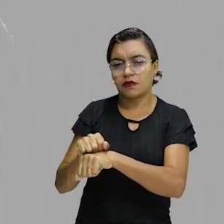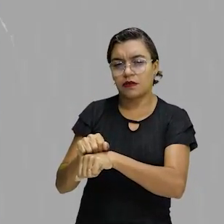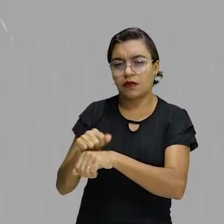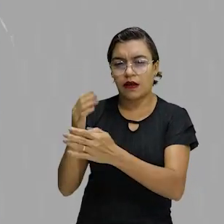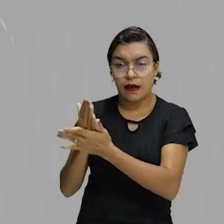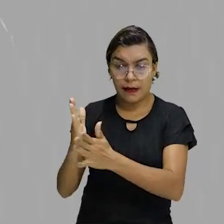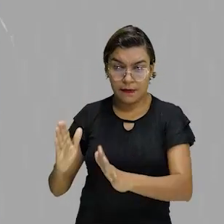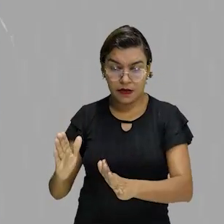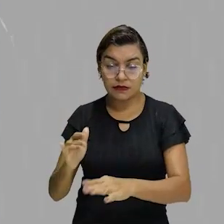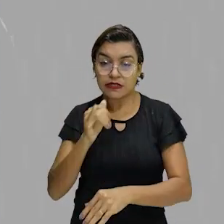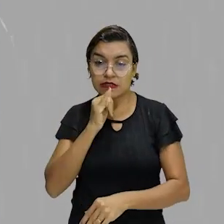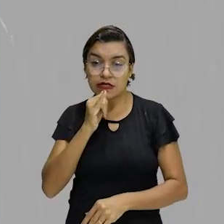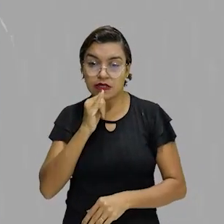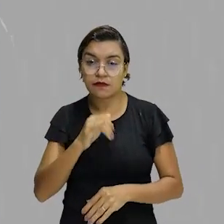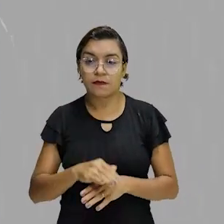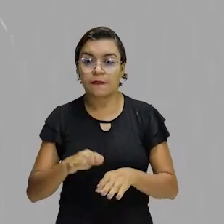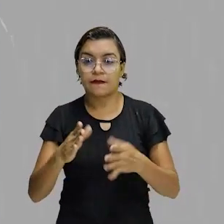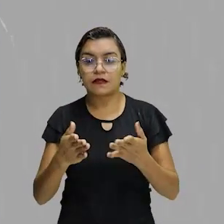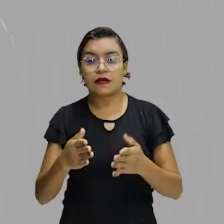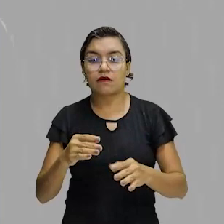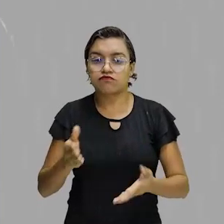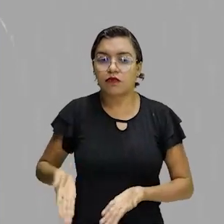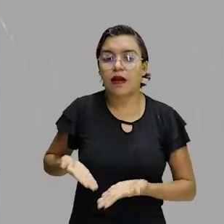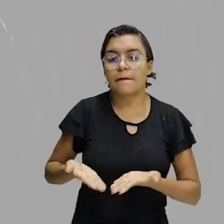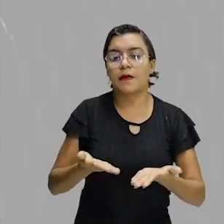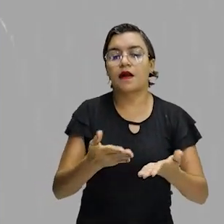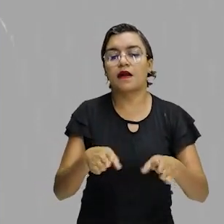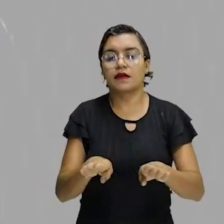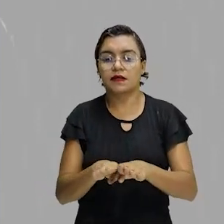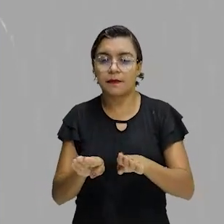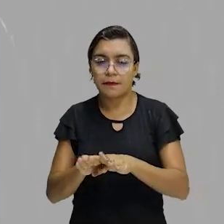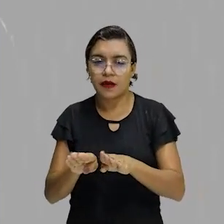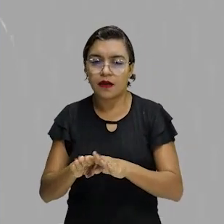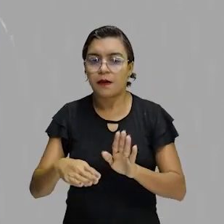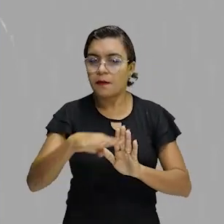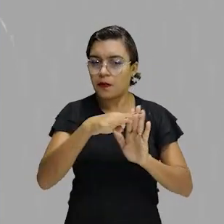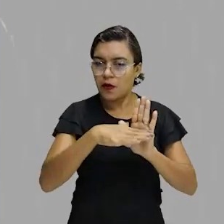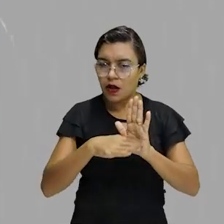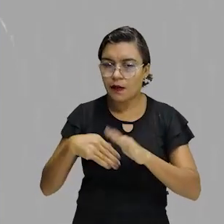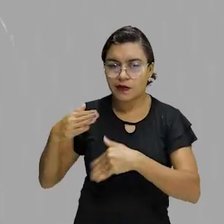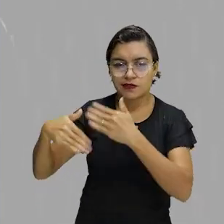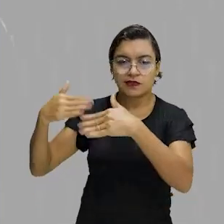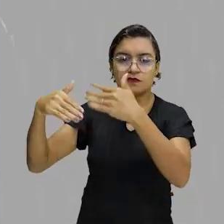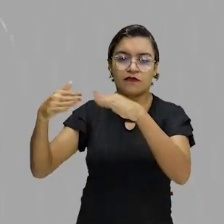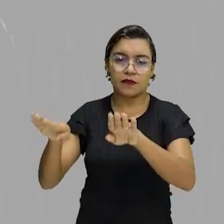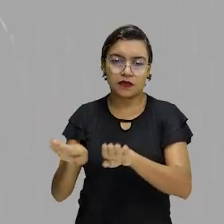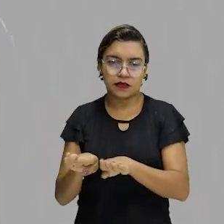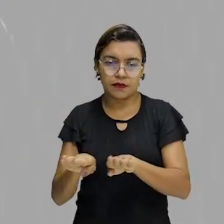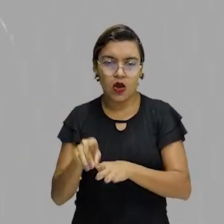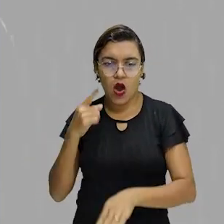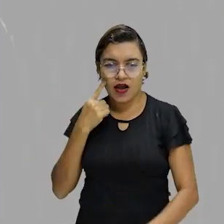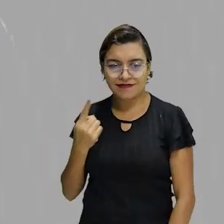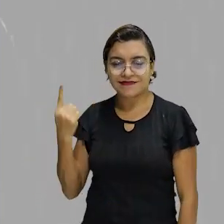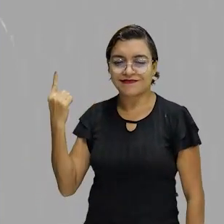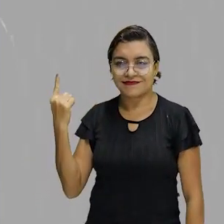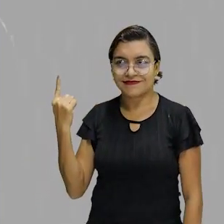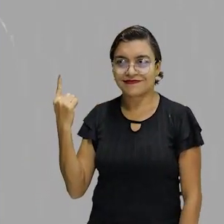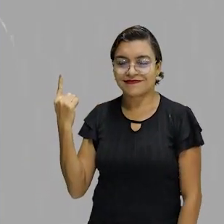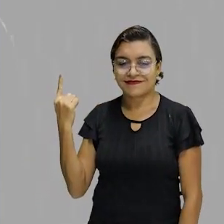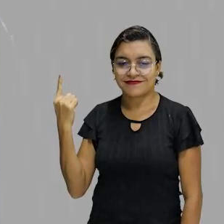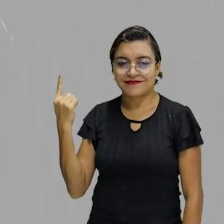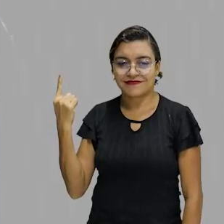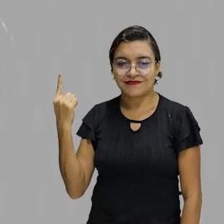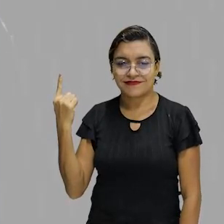campanhas, programas de desenvolvimento e também ações emergenciais. Está aqui uma galerinha da Oxfam Internacional, ali